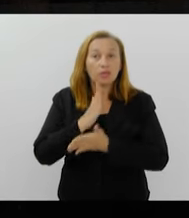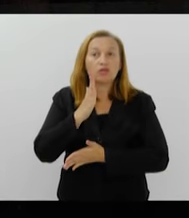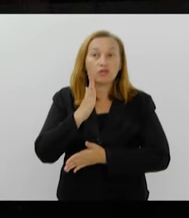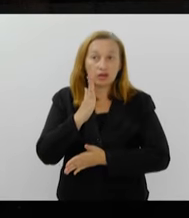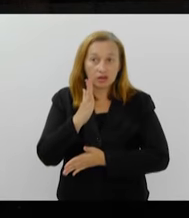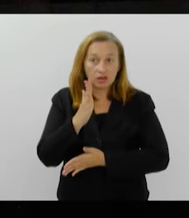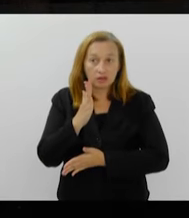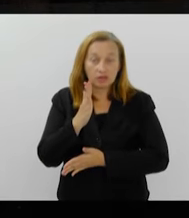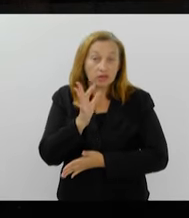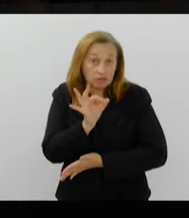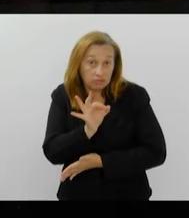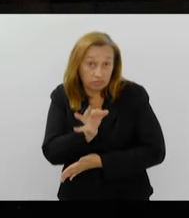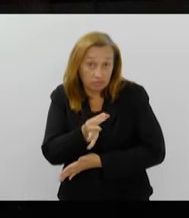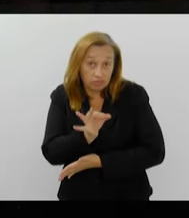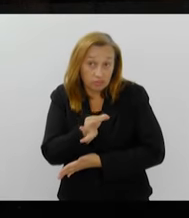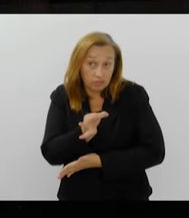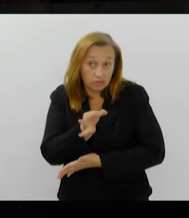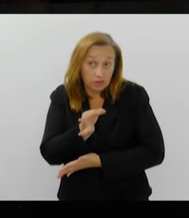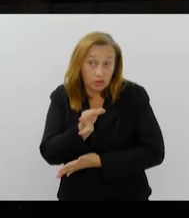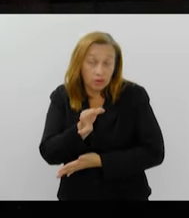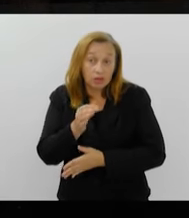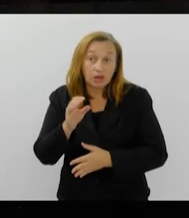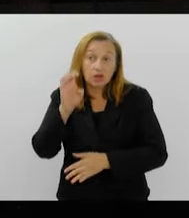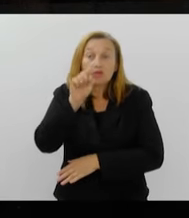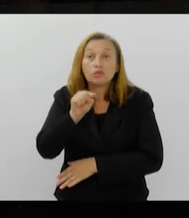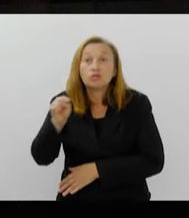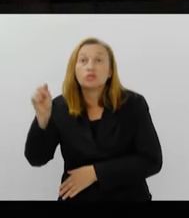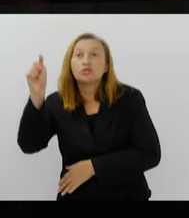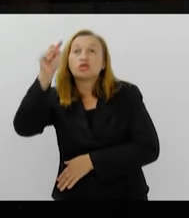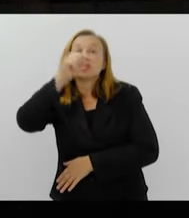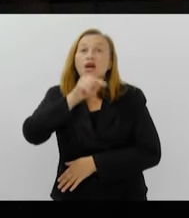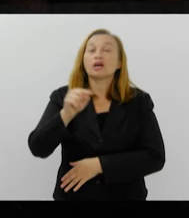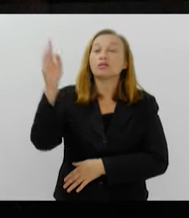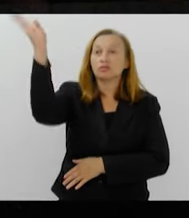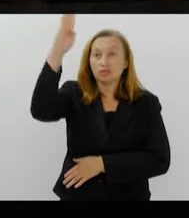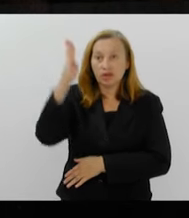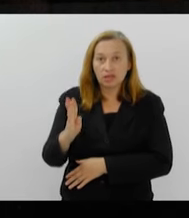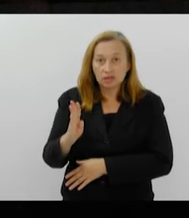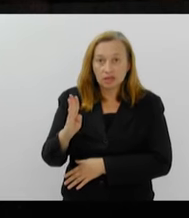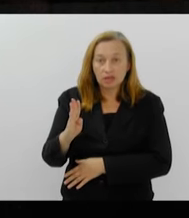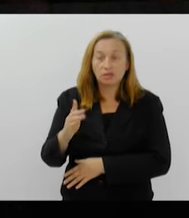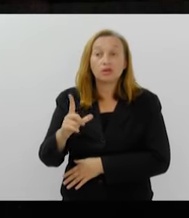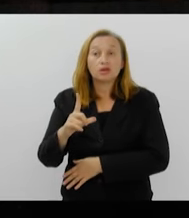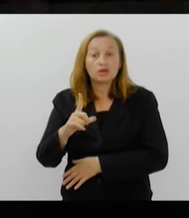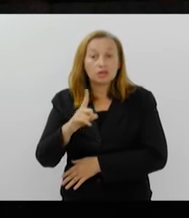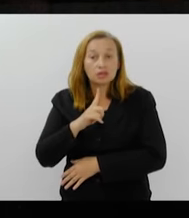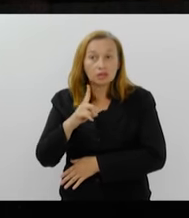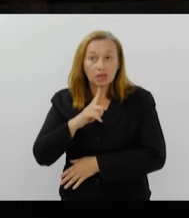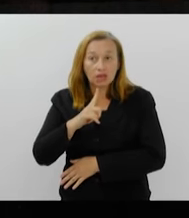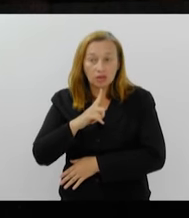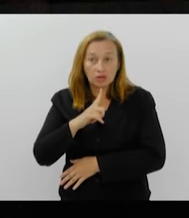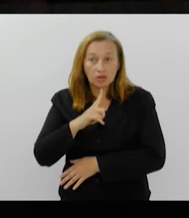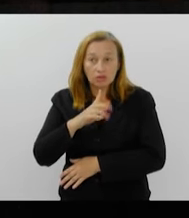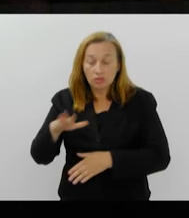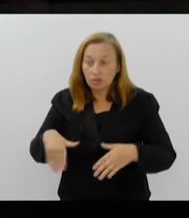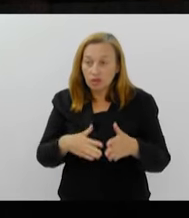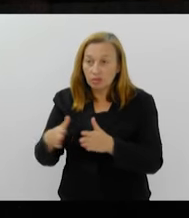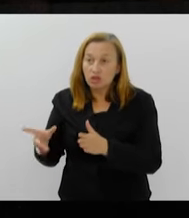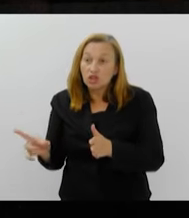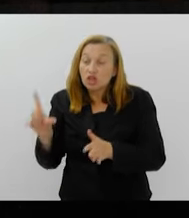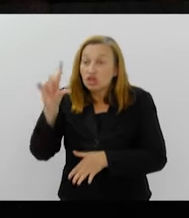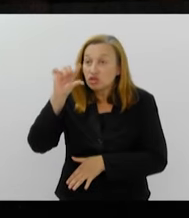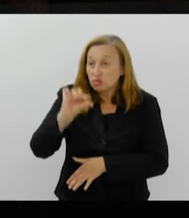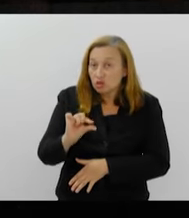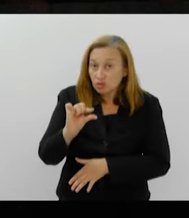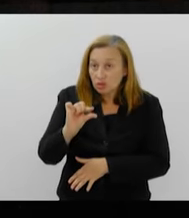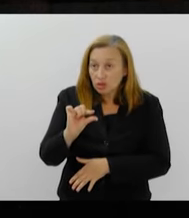forma definitiva, para que os estados brasileiros tenham uma saída de redução dos juros do serviço